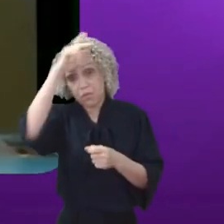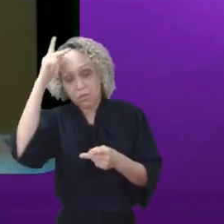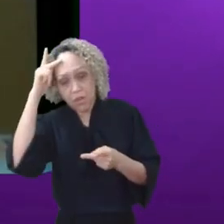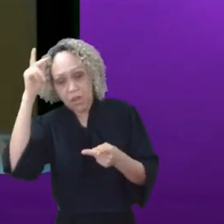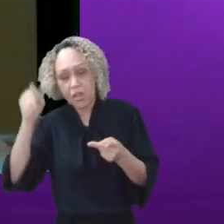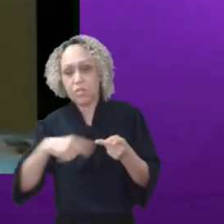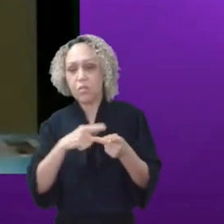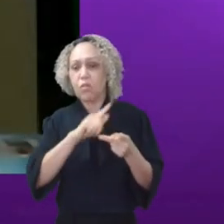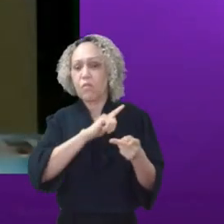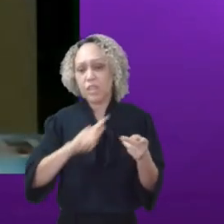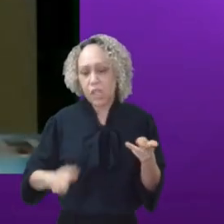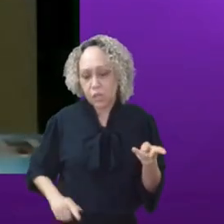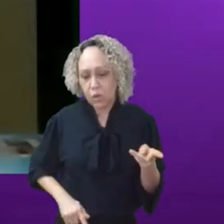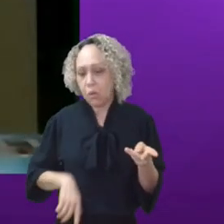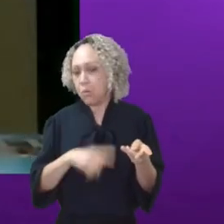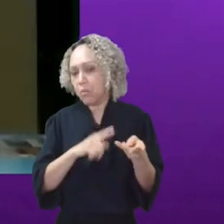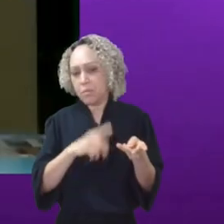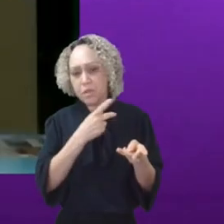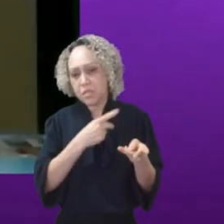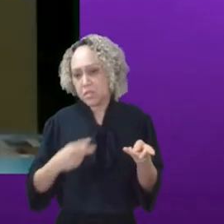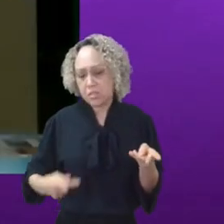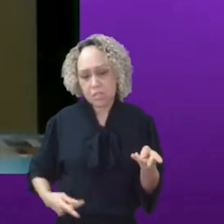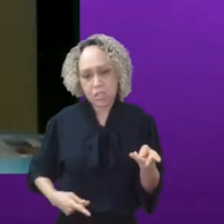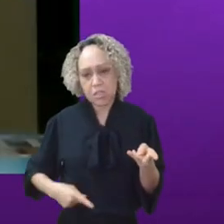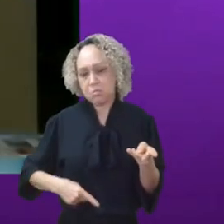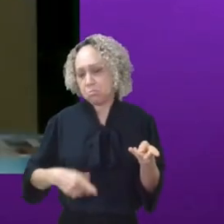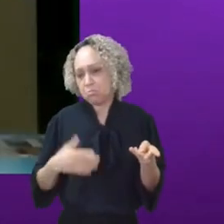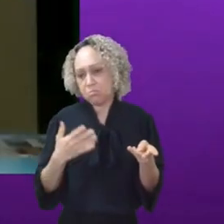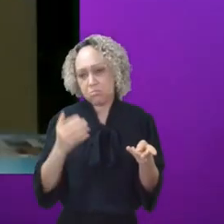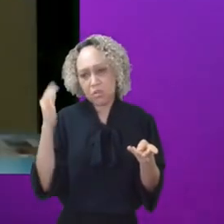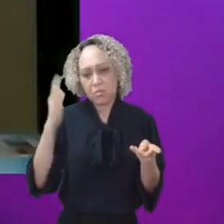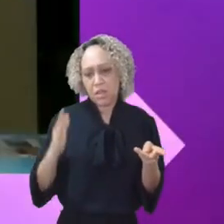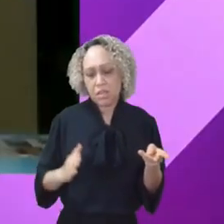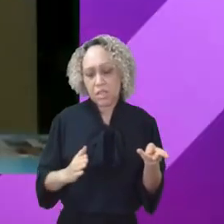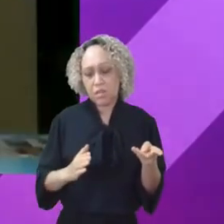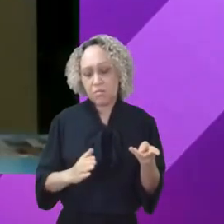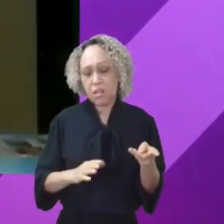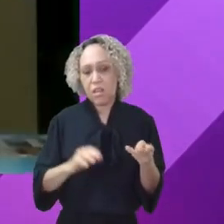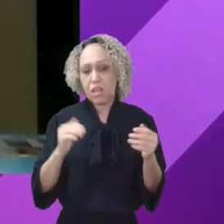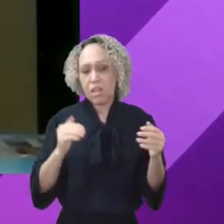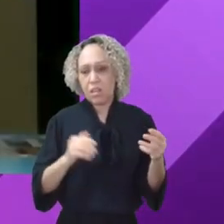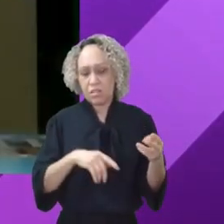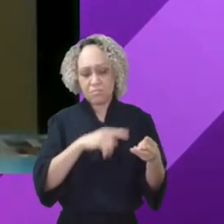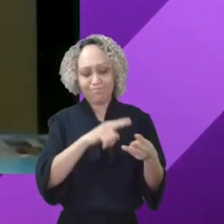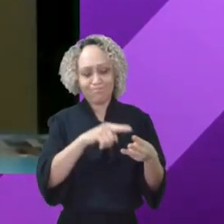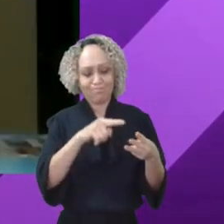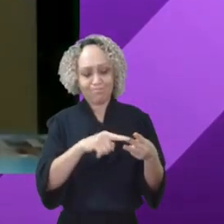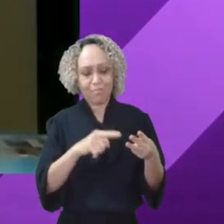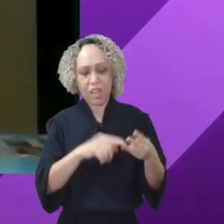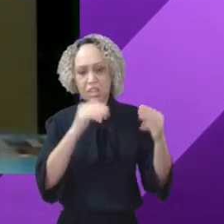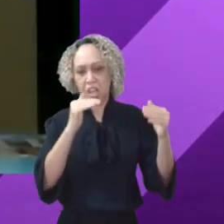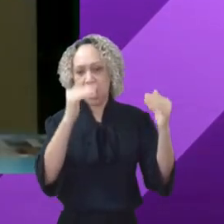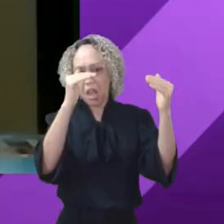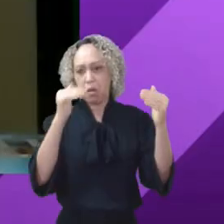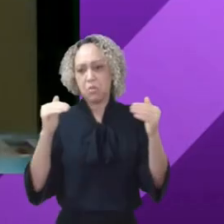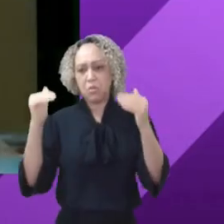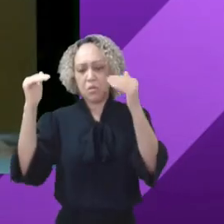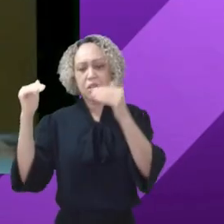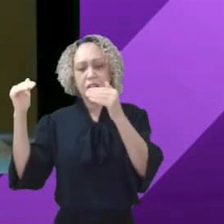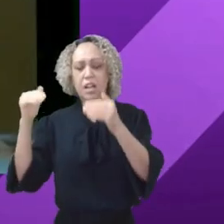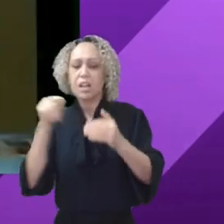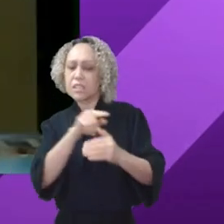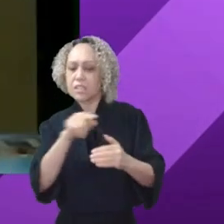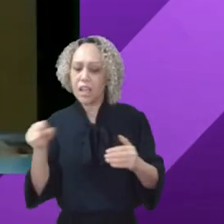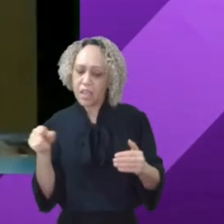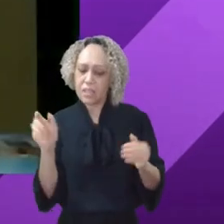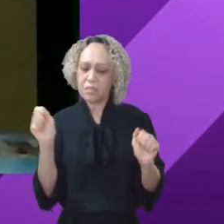se é presidente da República, o conjunto dessas autoridades que tomam medidas, né? Que estimulam